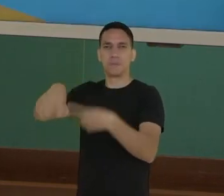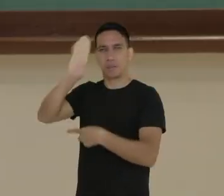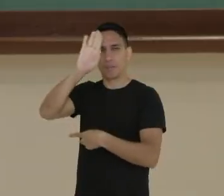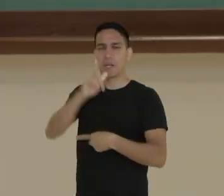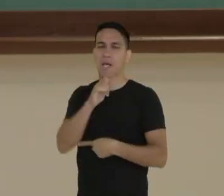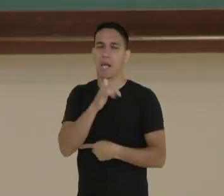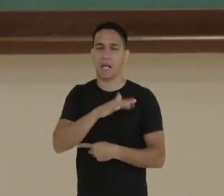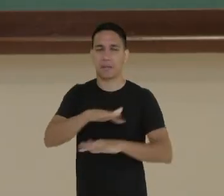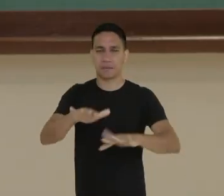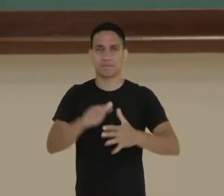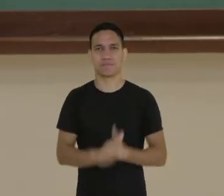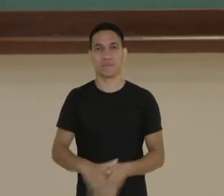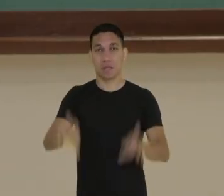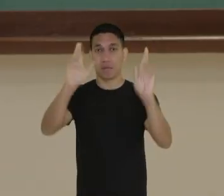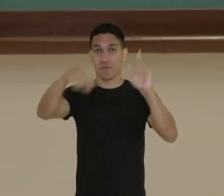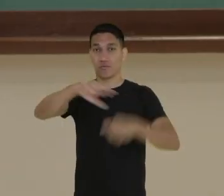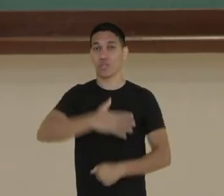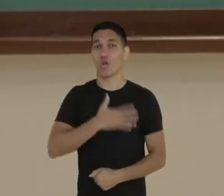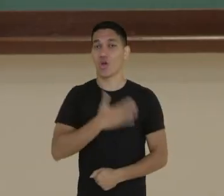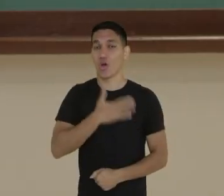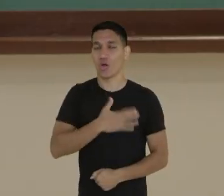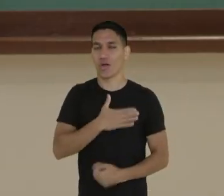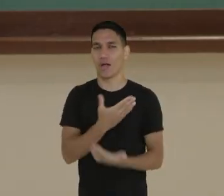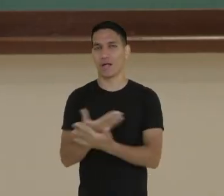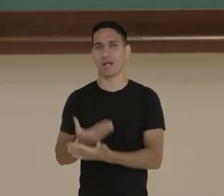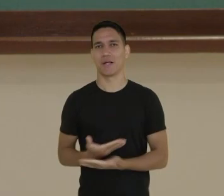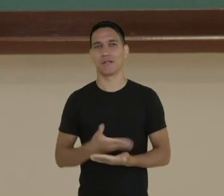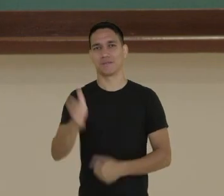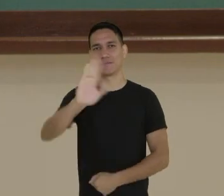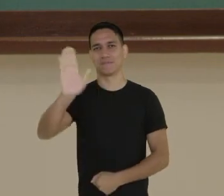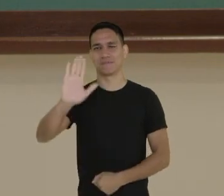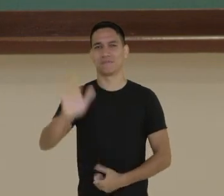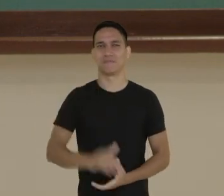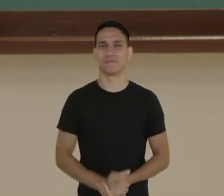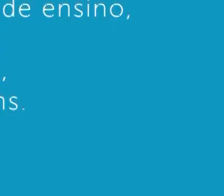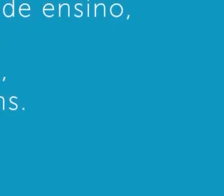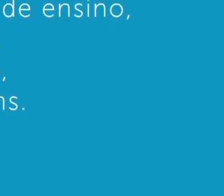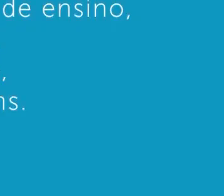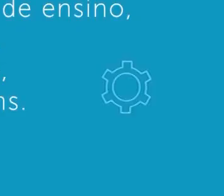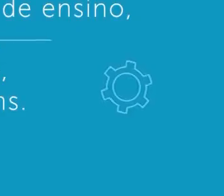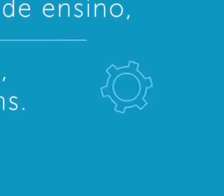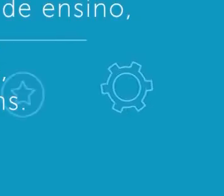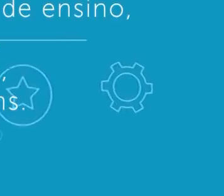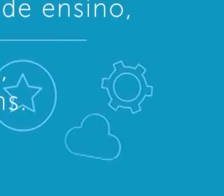Eu espero que vocês tenham gostado dessa aula e até breve, meus queridos.